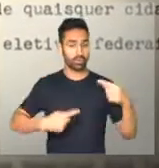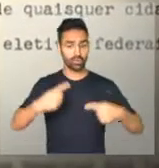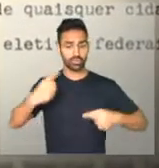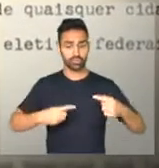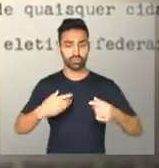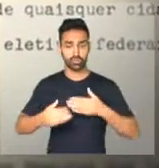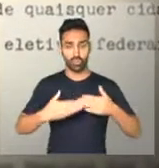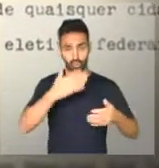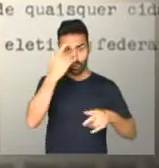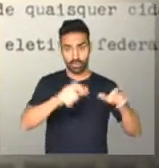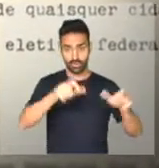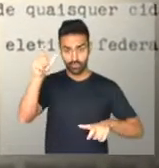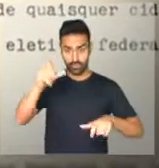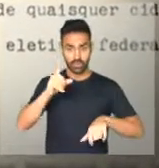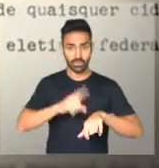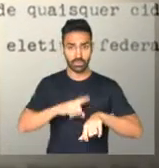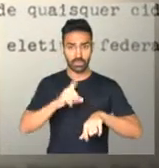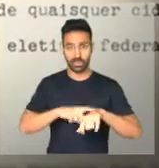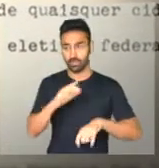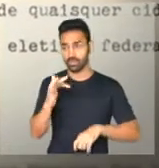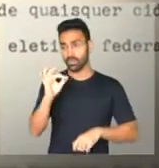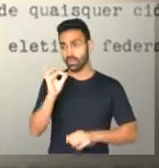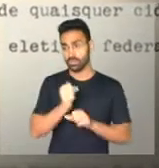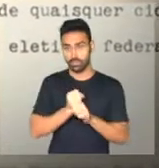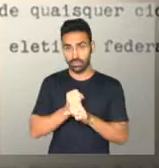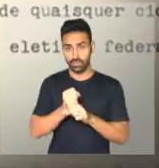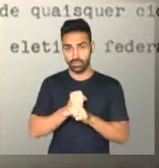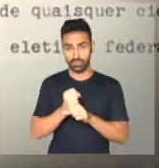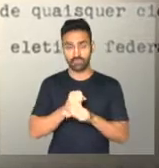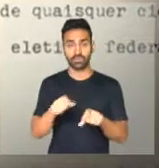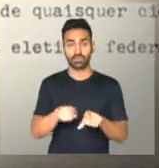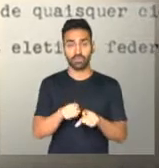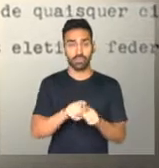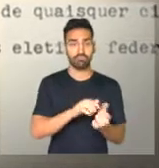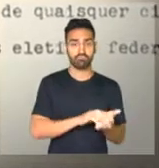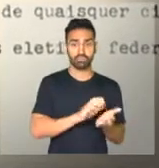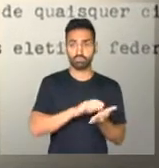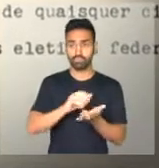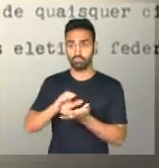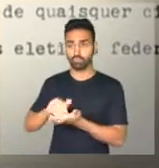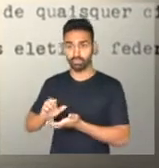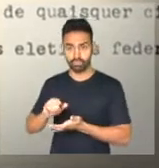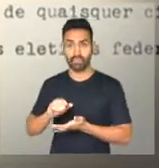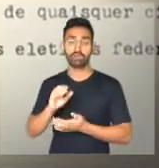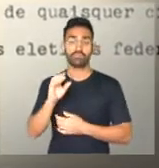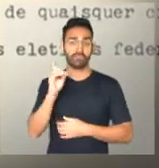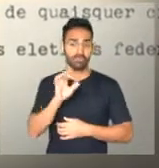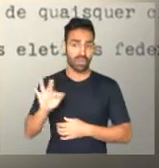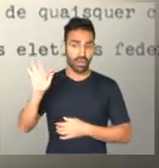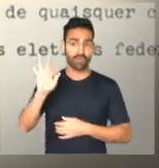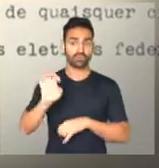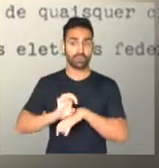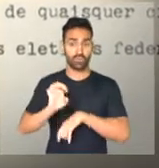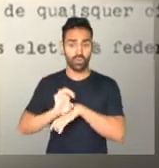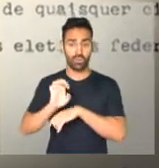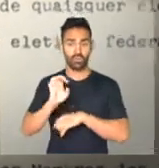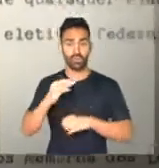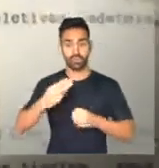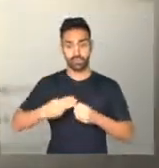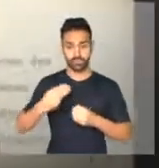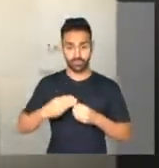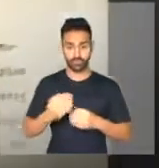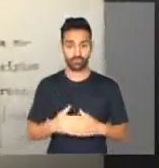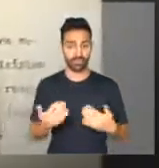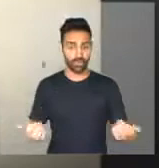quaisquer cidadãos pelo prazo de 10 anos, e cassar mandatos eletivos federais, estaduais e municipais. O